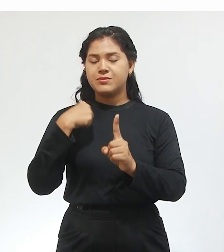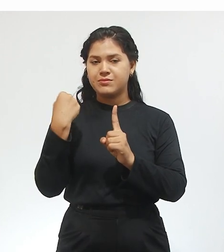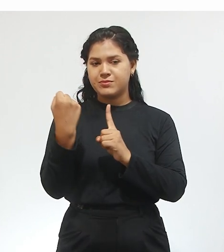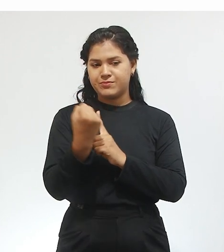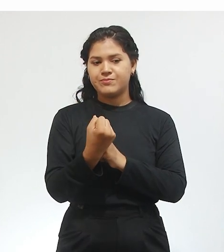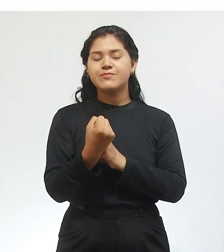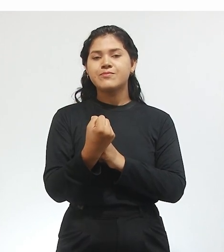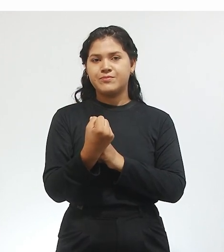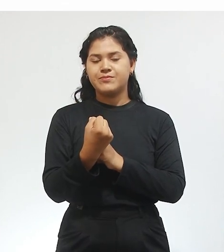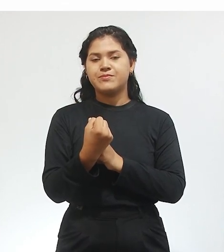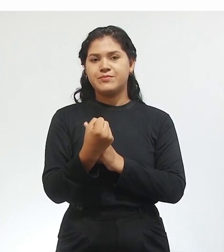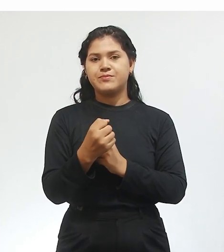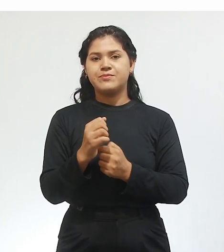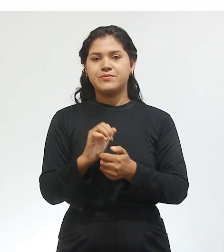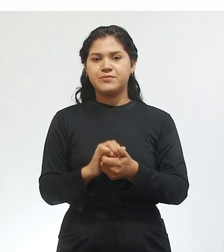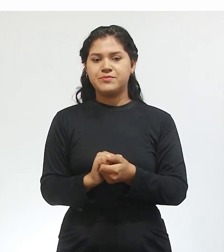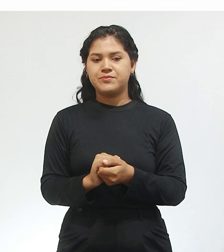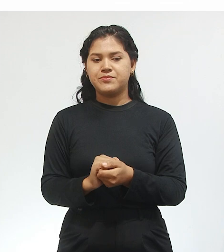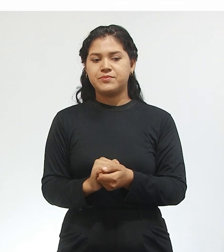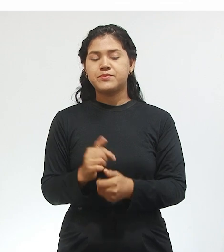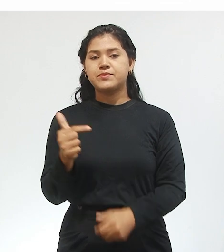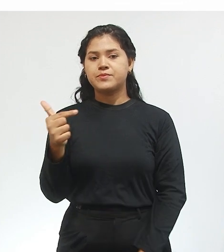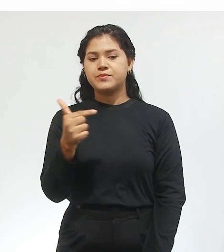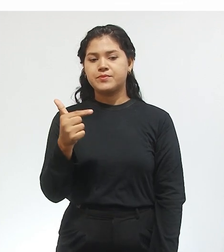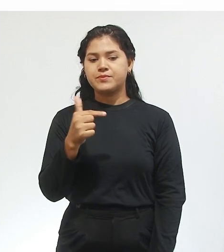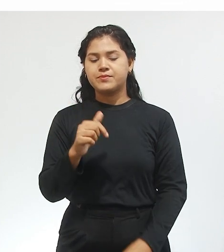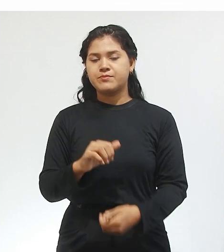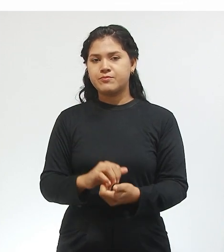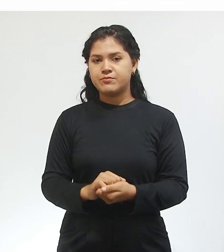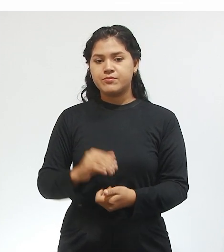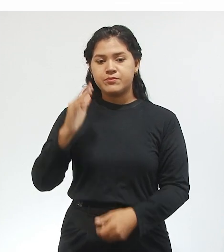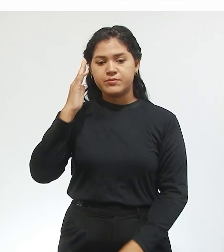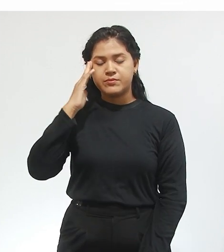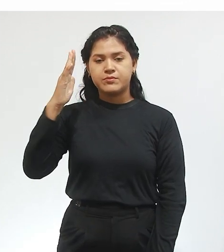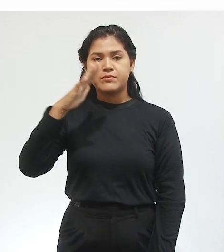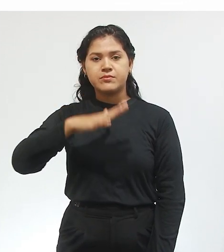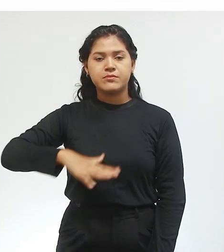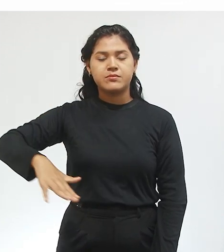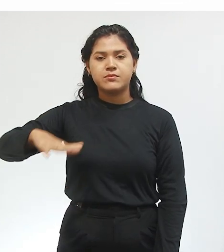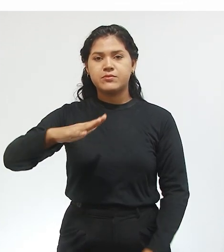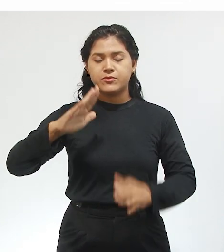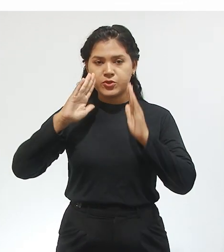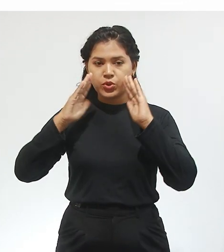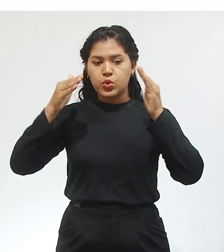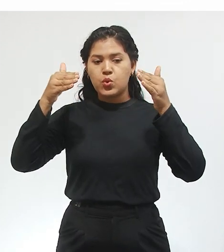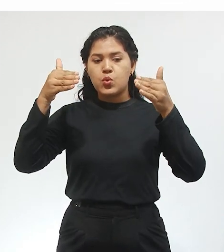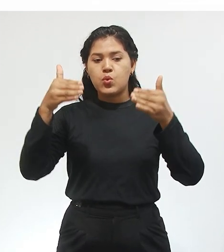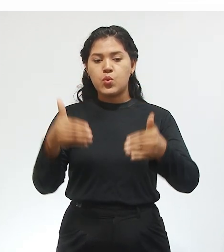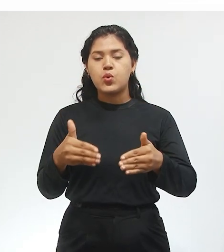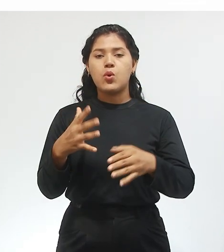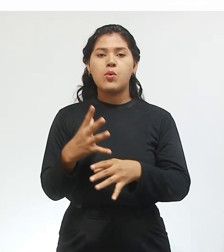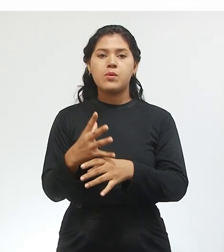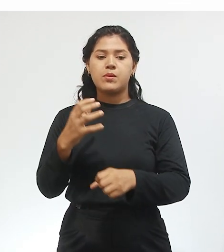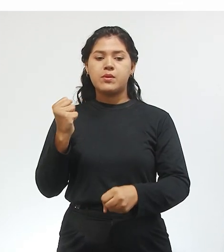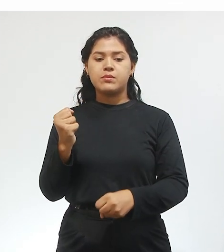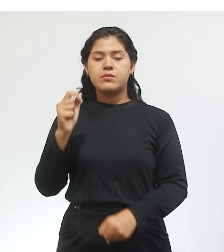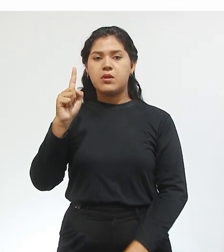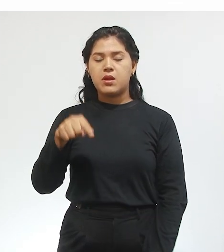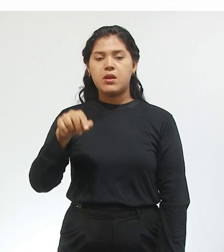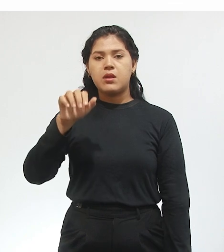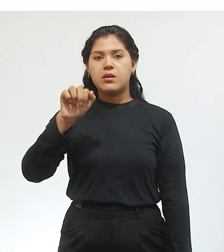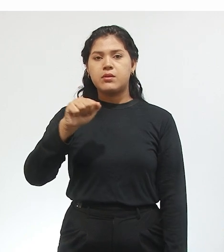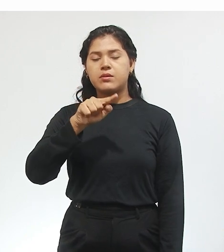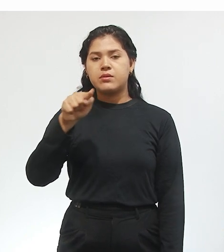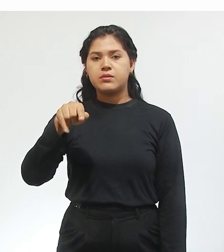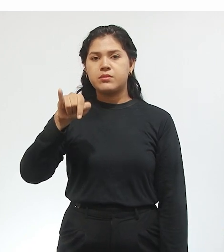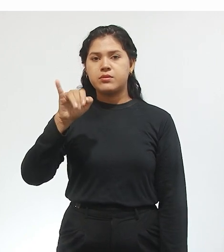social. O outro, o principal campo de aplicação da contabilidade são as agendas. Certo ou errado?